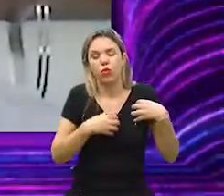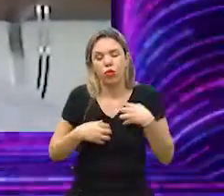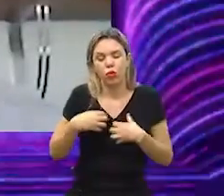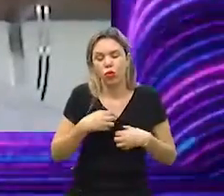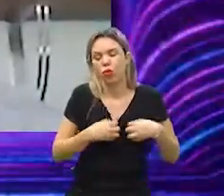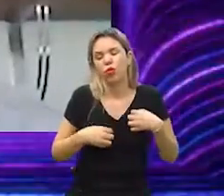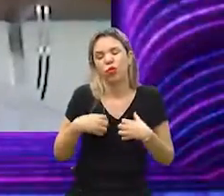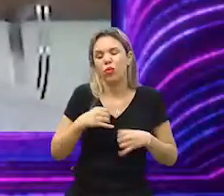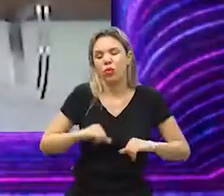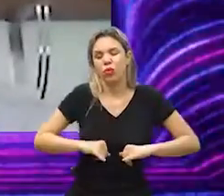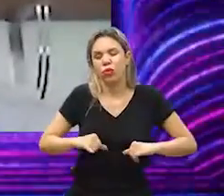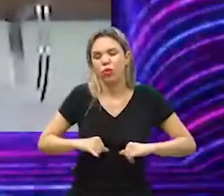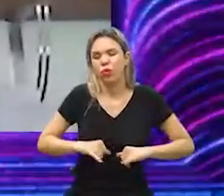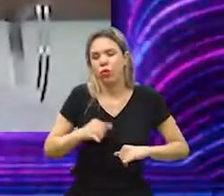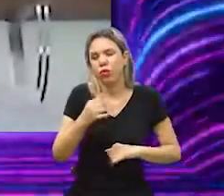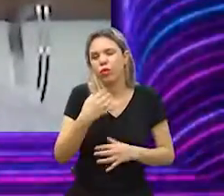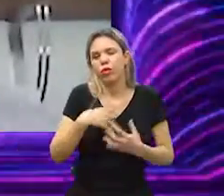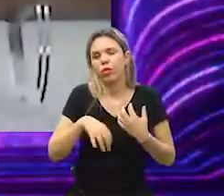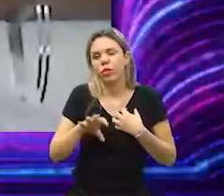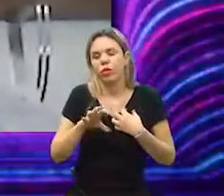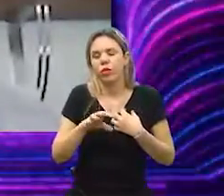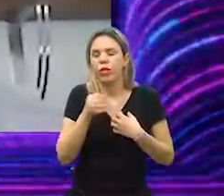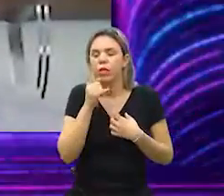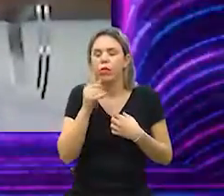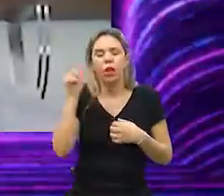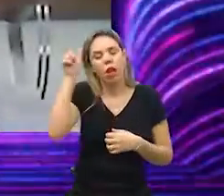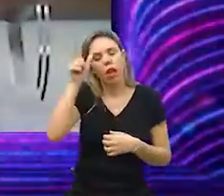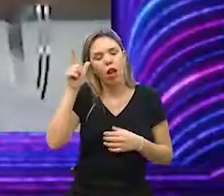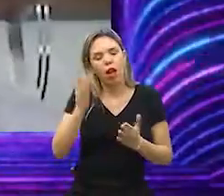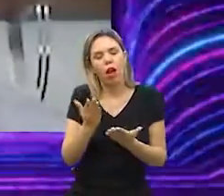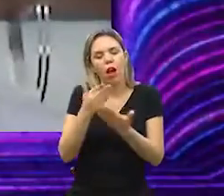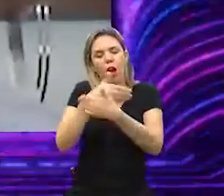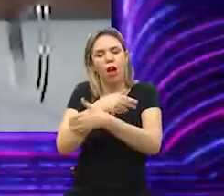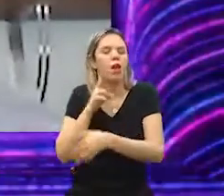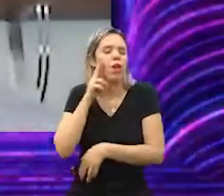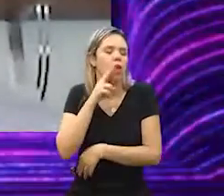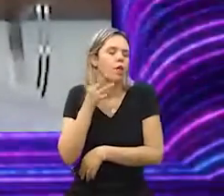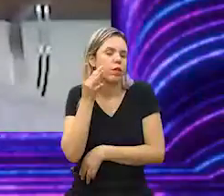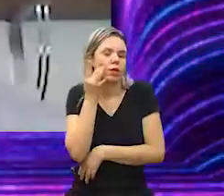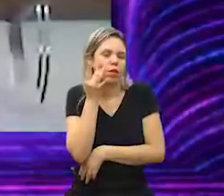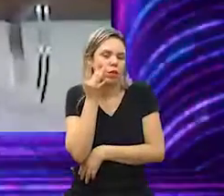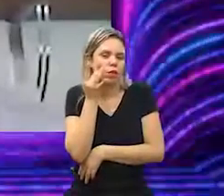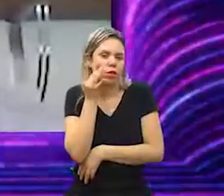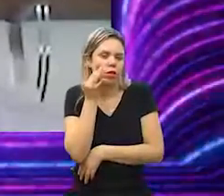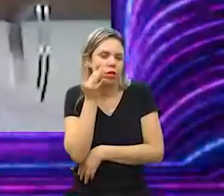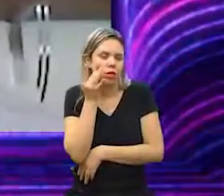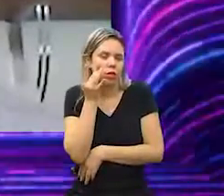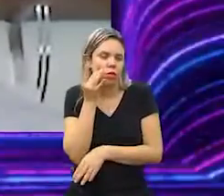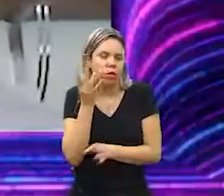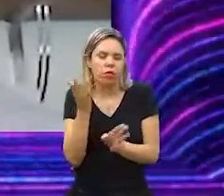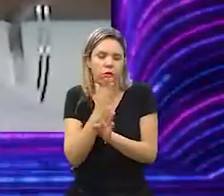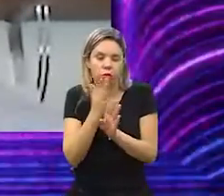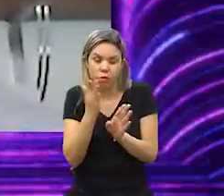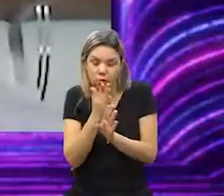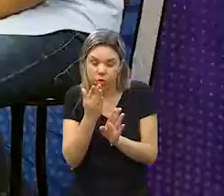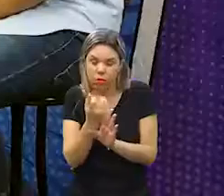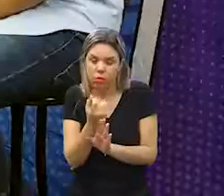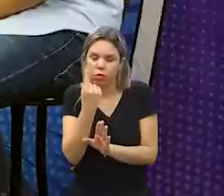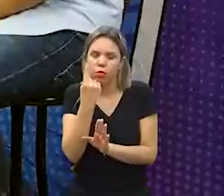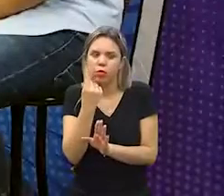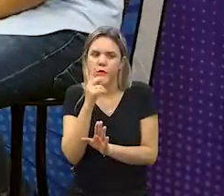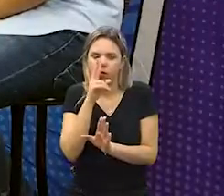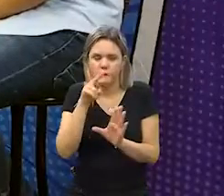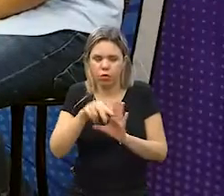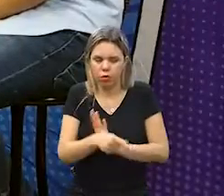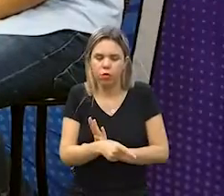da perda, e assim, a lenda do Boto Cor-de-Rosa, ela está muito mais presente, de uma forma obscura, de uma forma um pouco mais